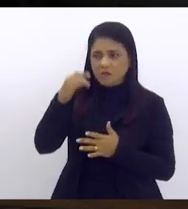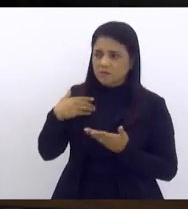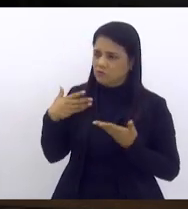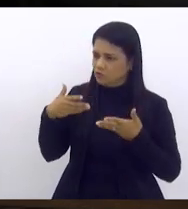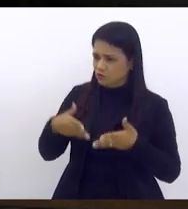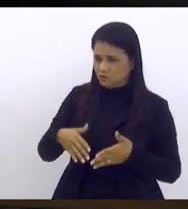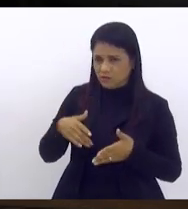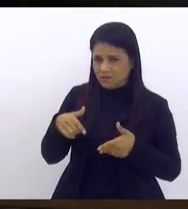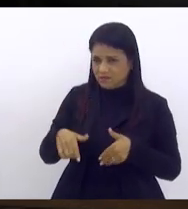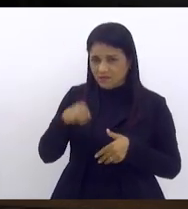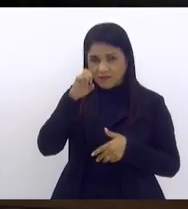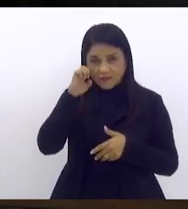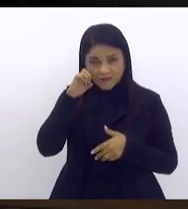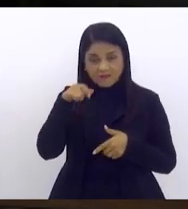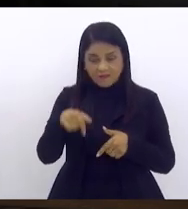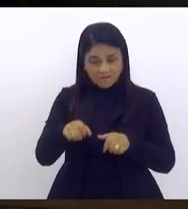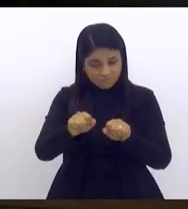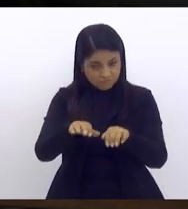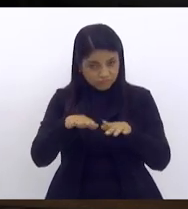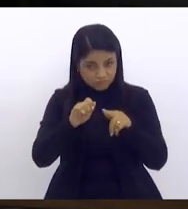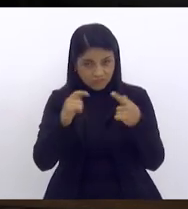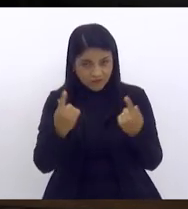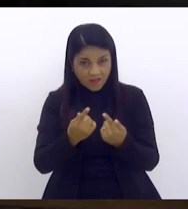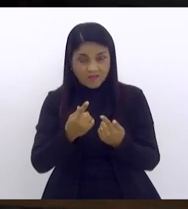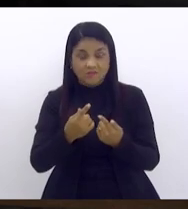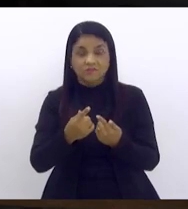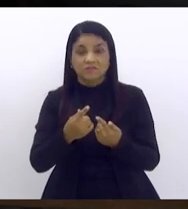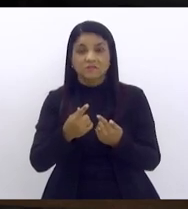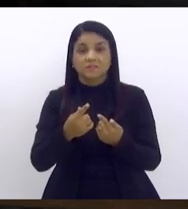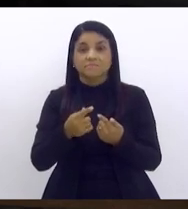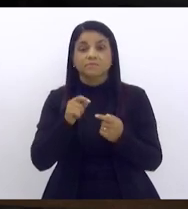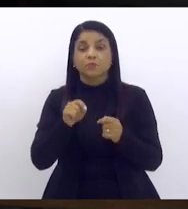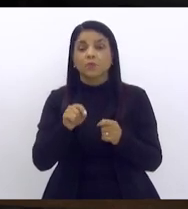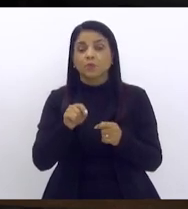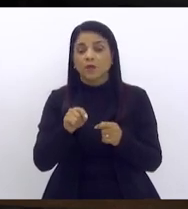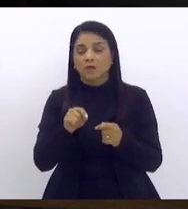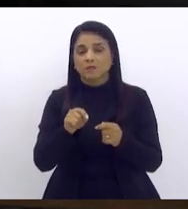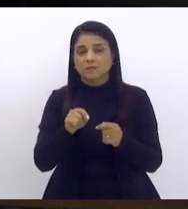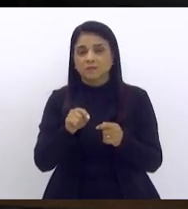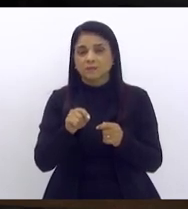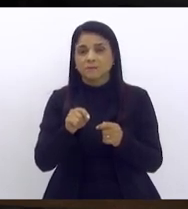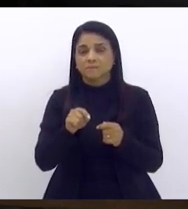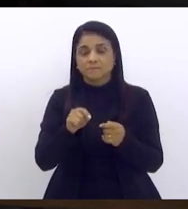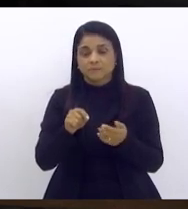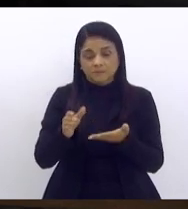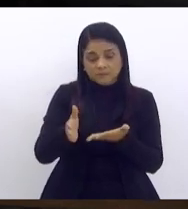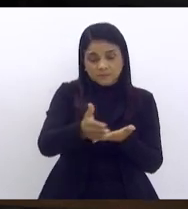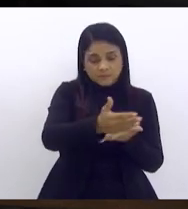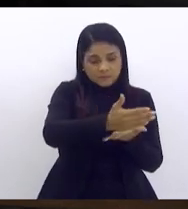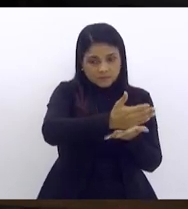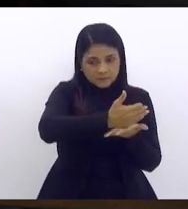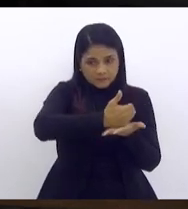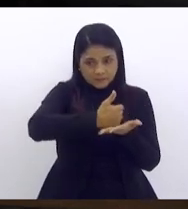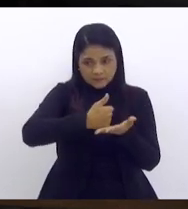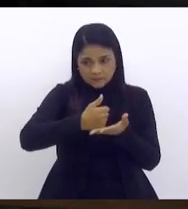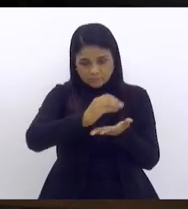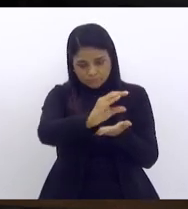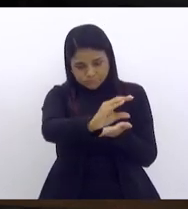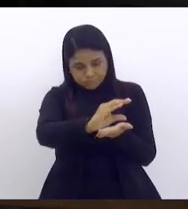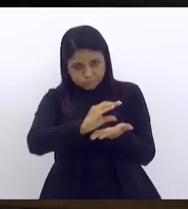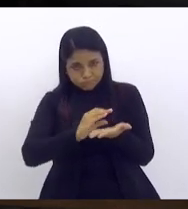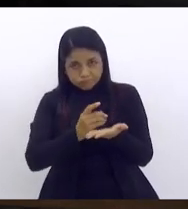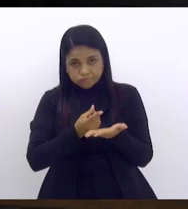culturalmente acontece nessa casa, você amplia artificialmente as receitas Ou seja, na hora de fazer o